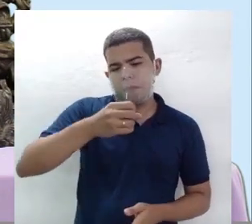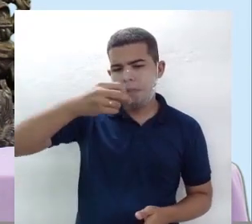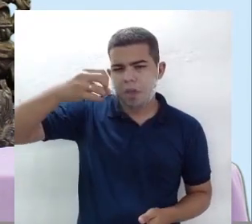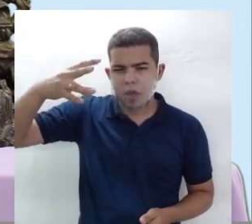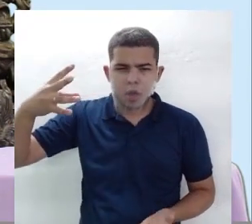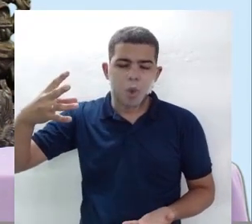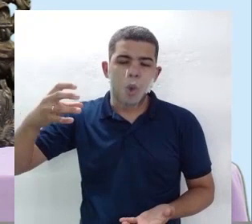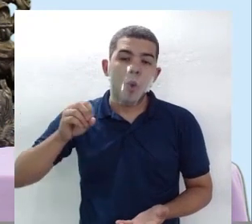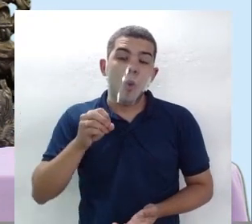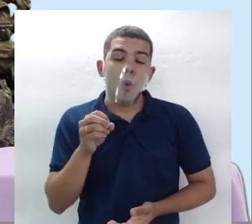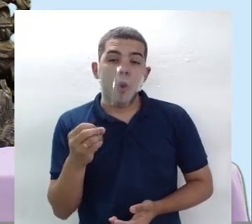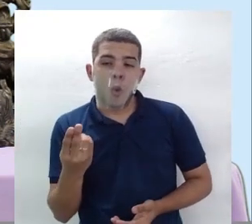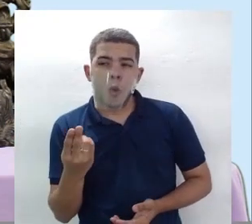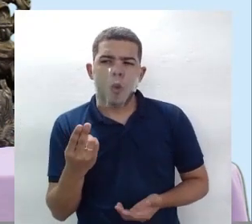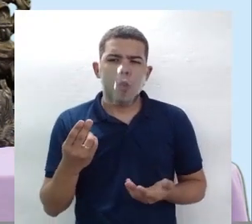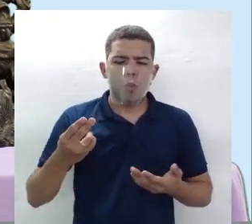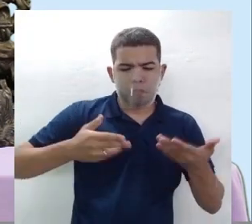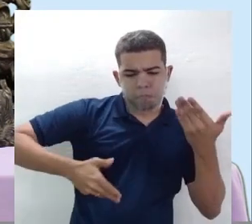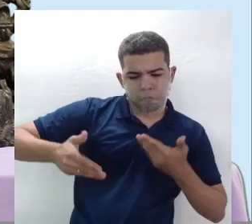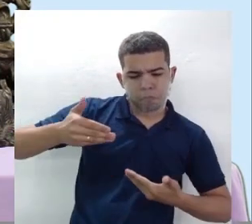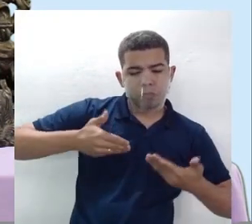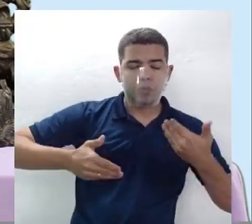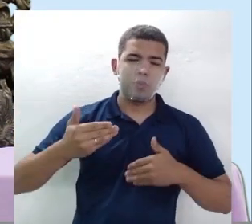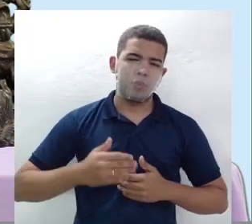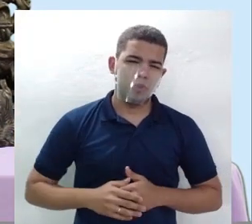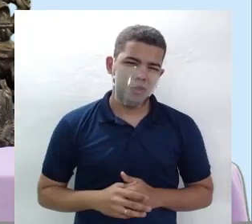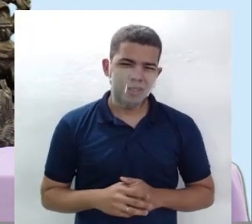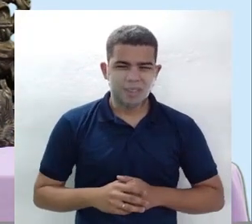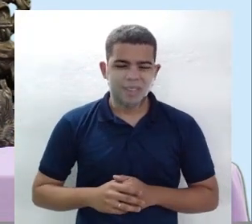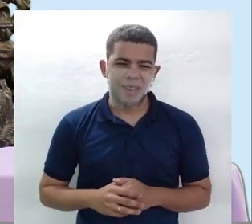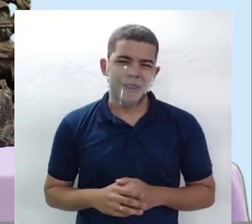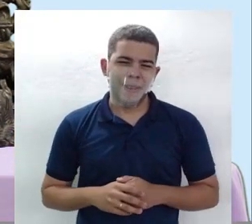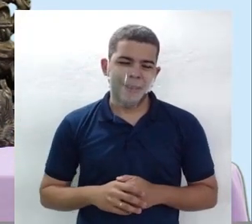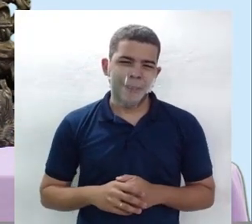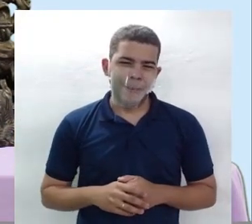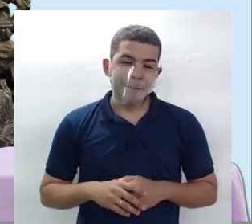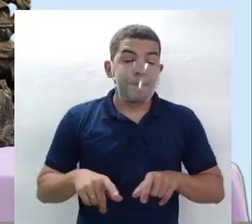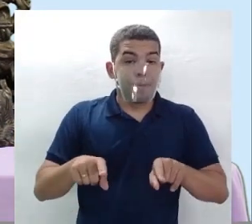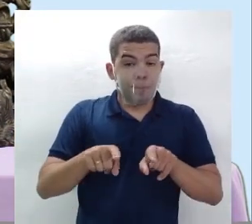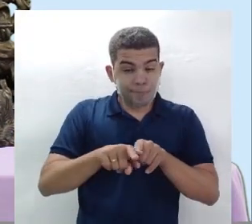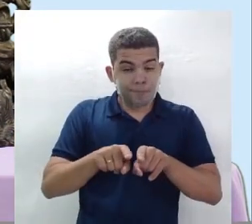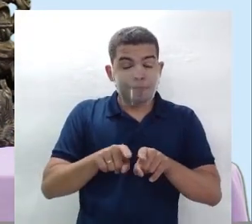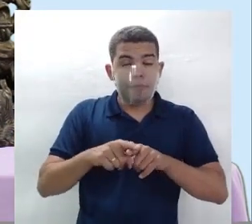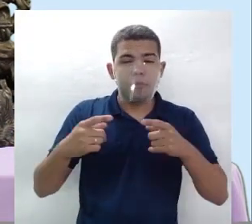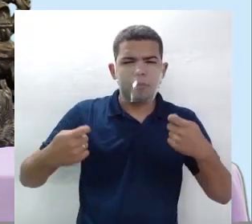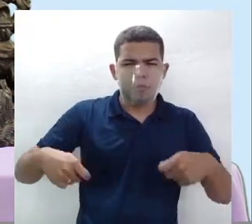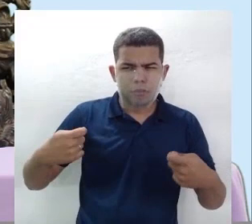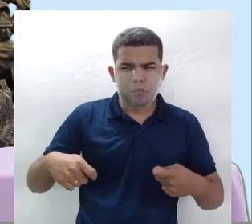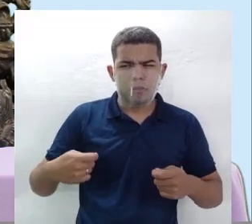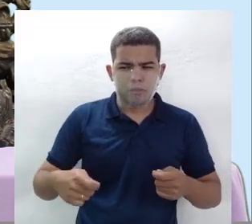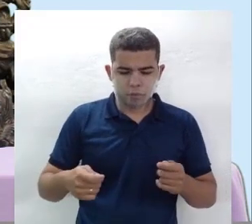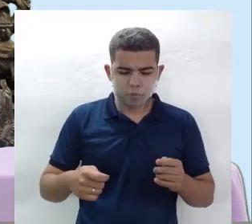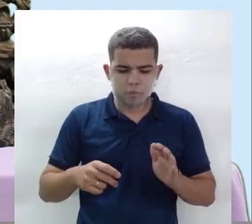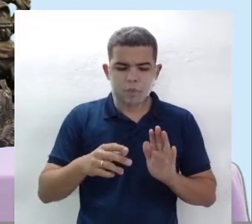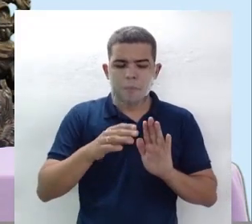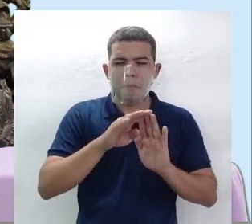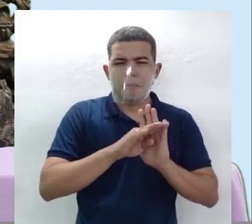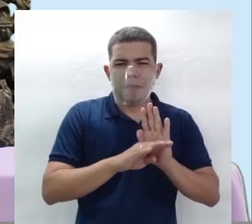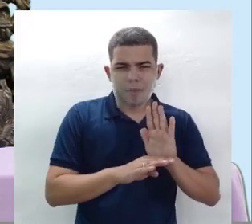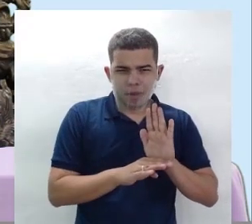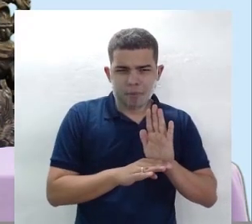também durante os cuidados médicos. Além disso, você tem que manter o protocolo, né,